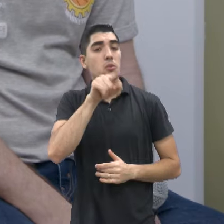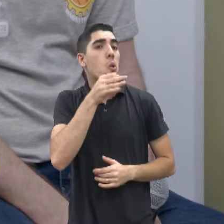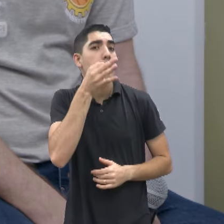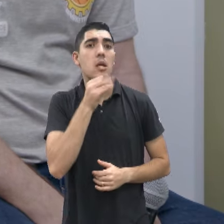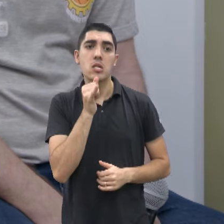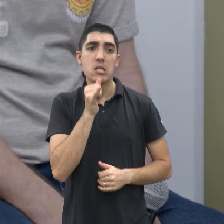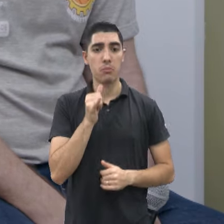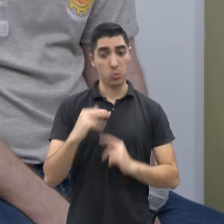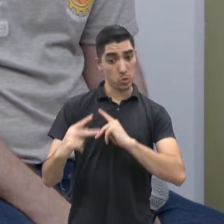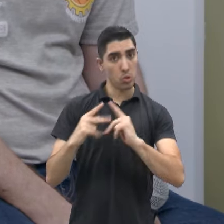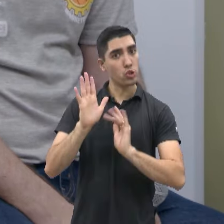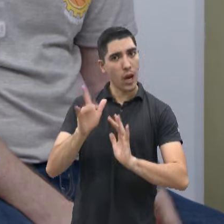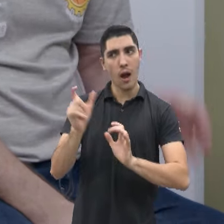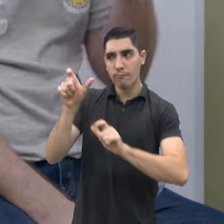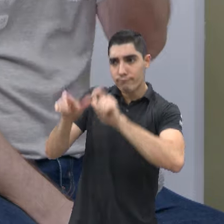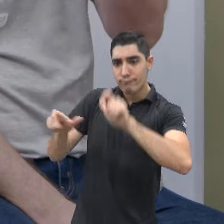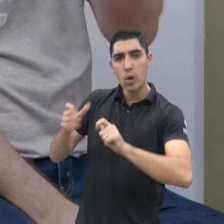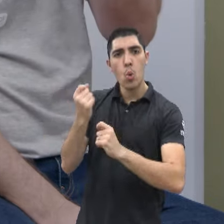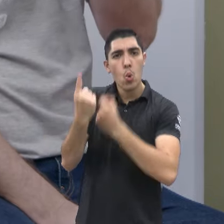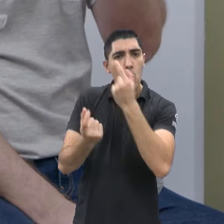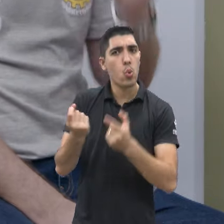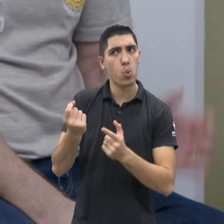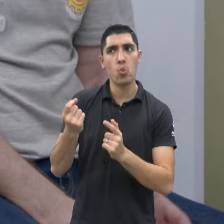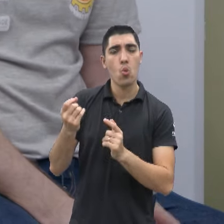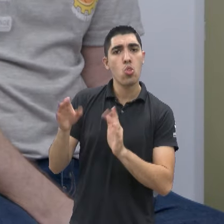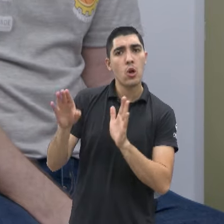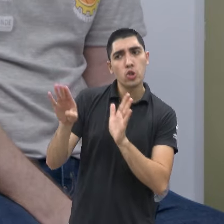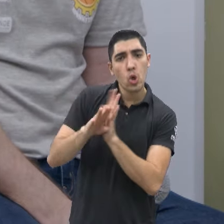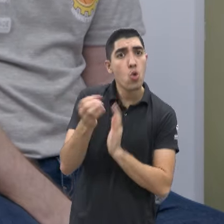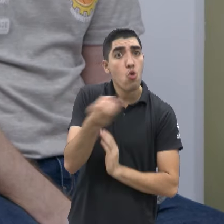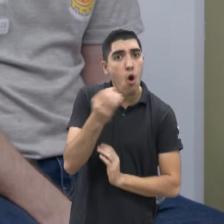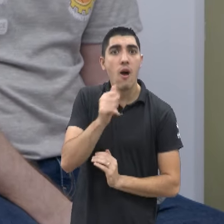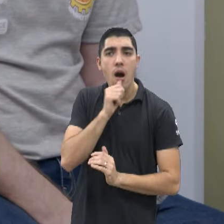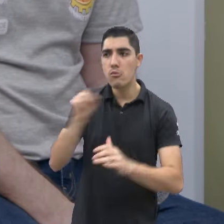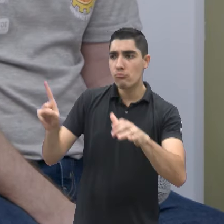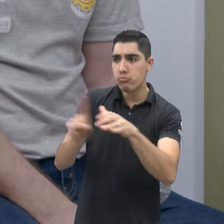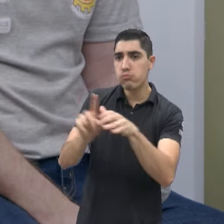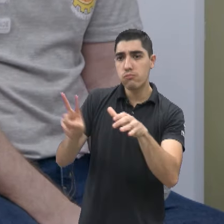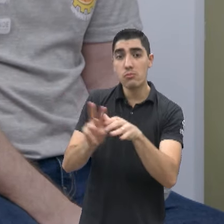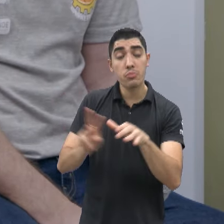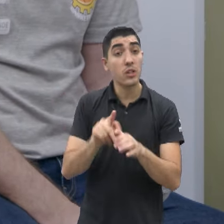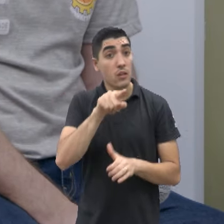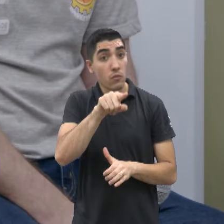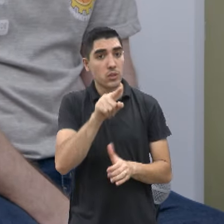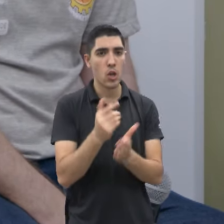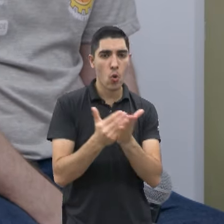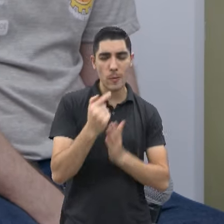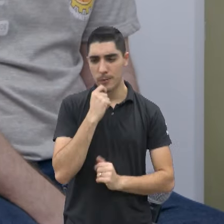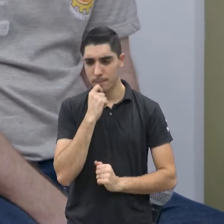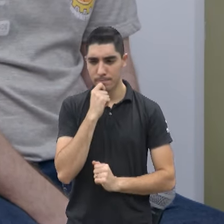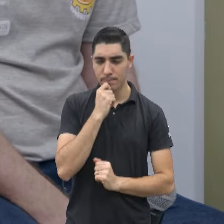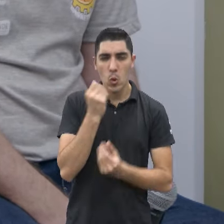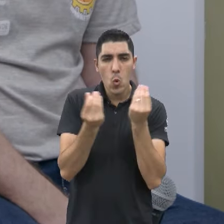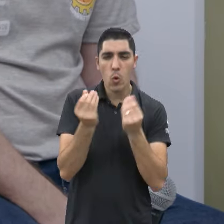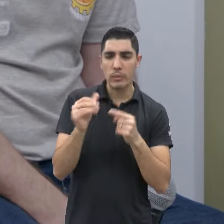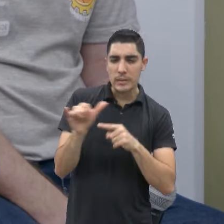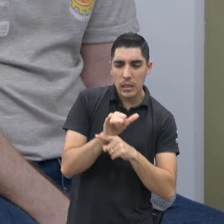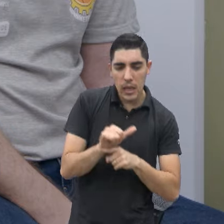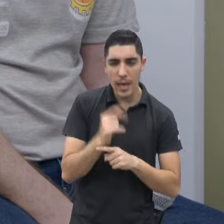peças novas, e você, com o passar do campeonato, você foi pegando mais ou menos, né? Mexendo no time, sentindo, pegando o entrosamento,